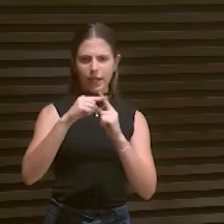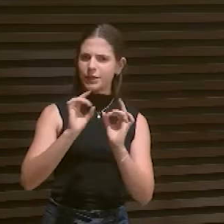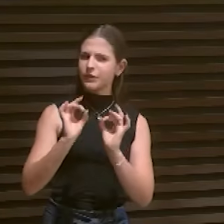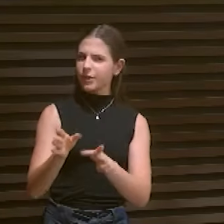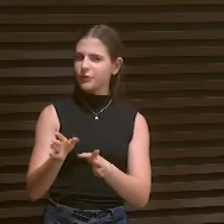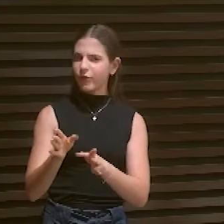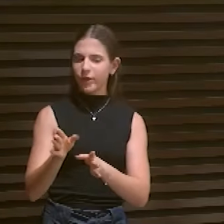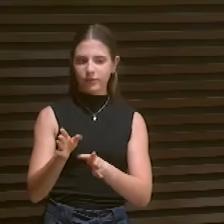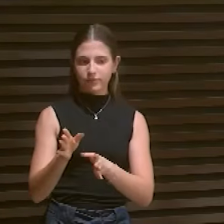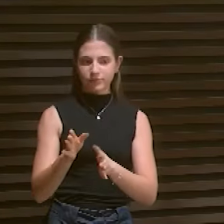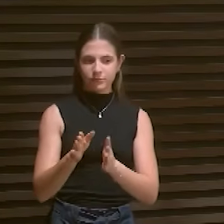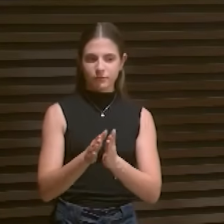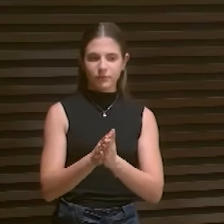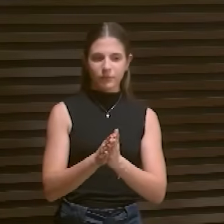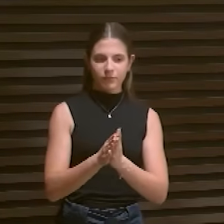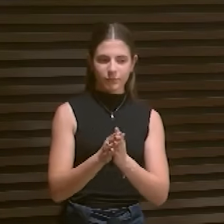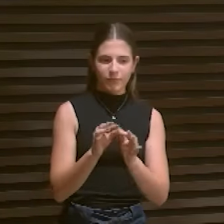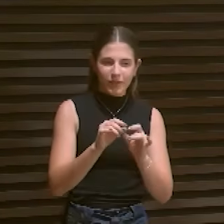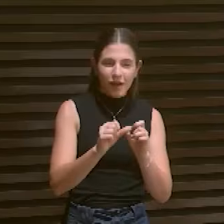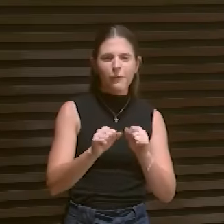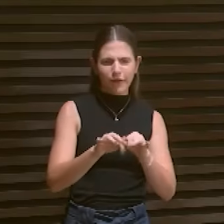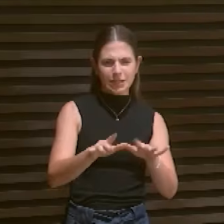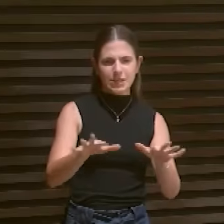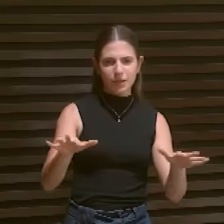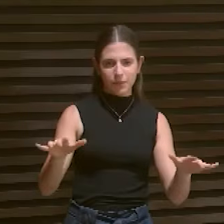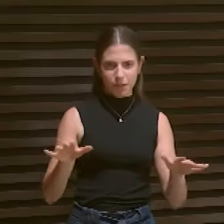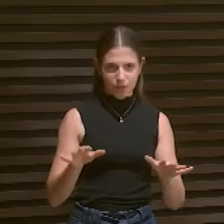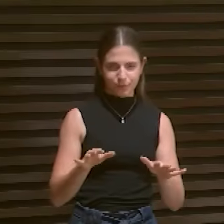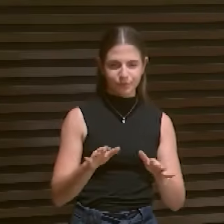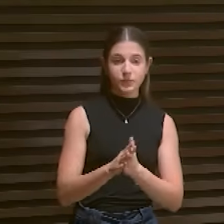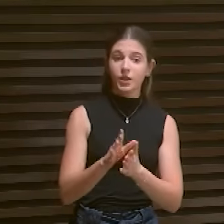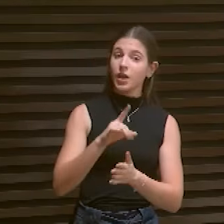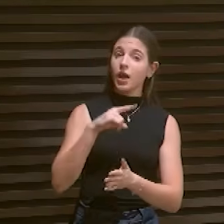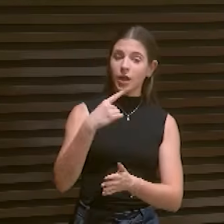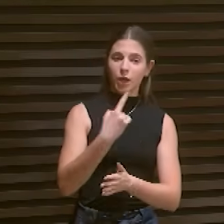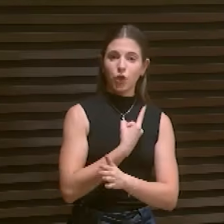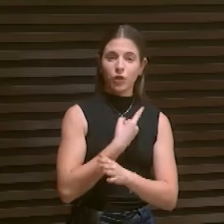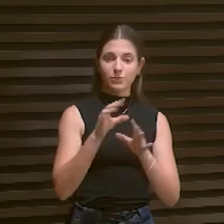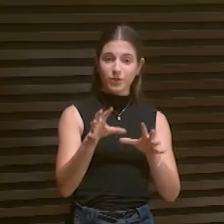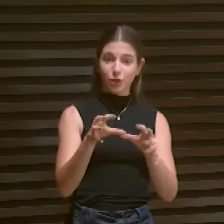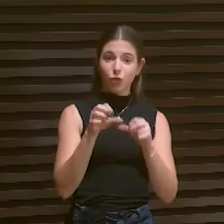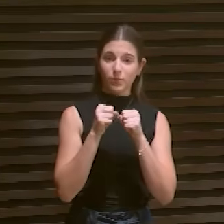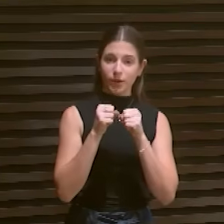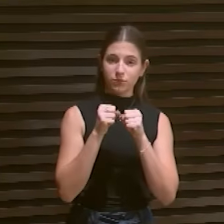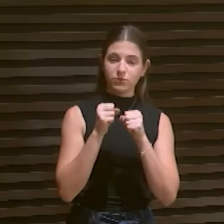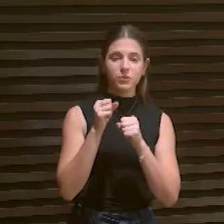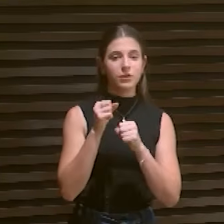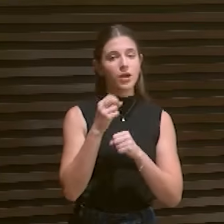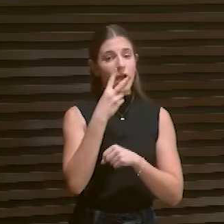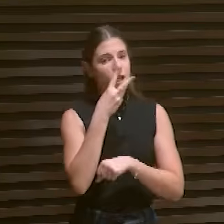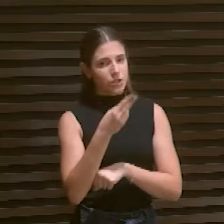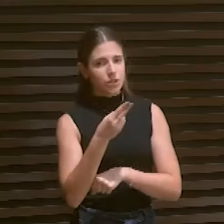vai sendo disseminado por alguma maneira. E nós vamos sendo tomados achando que